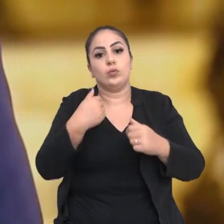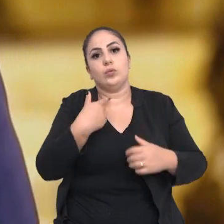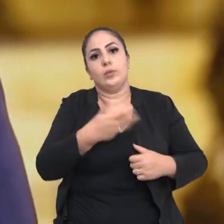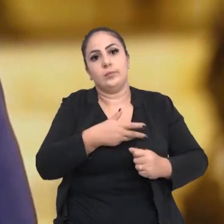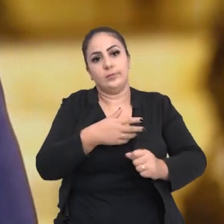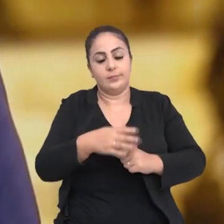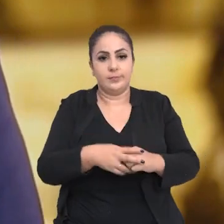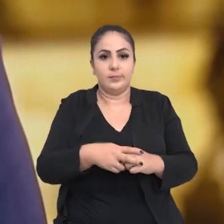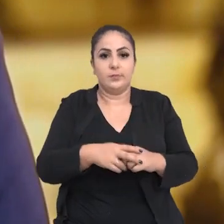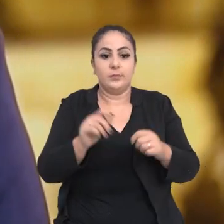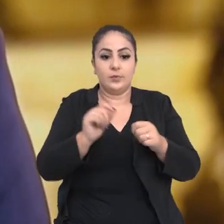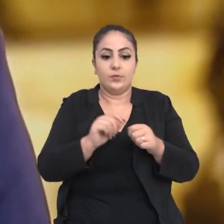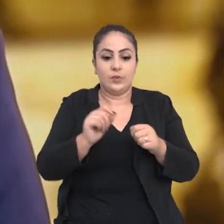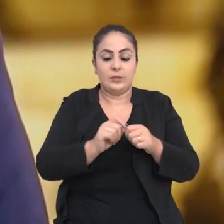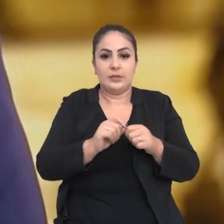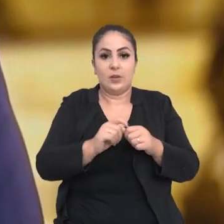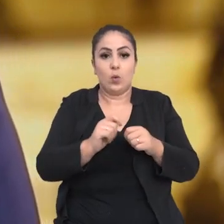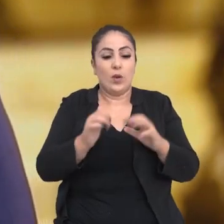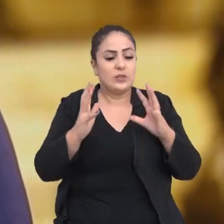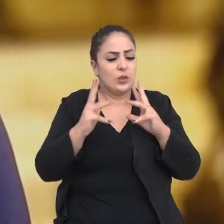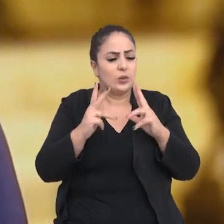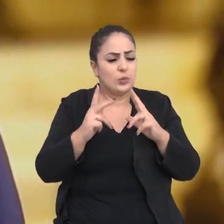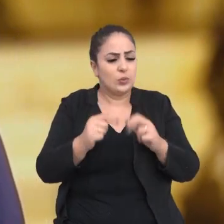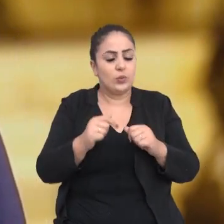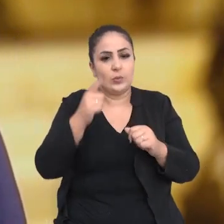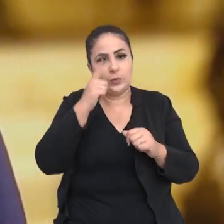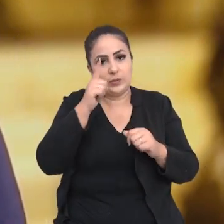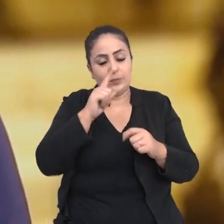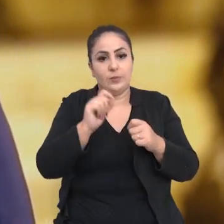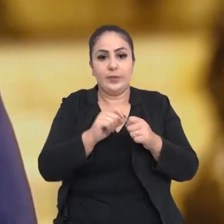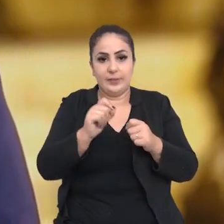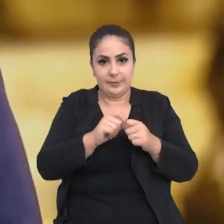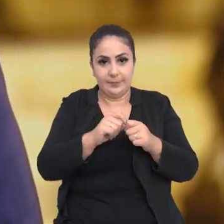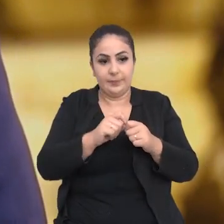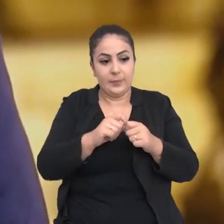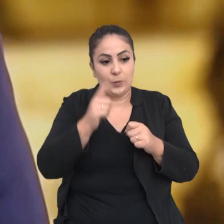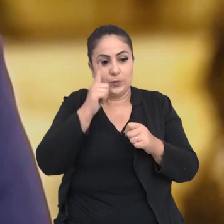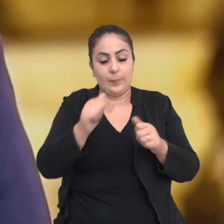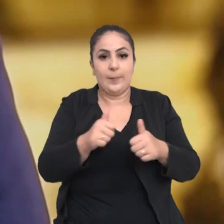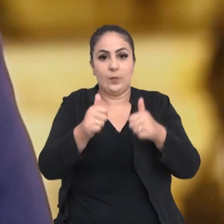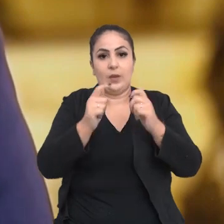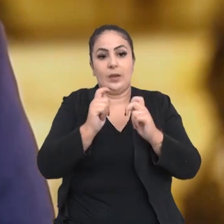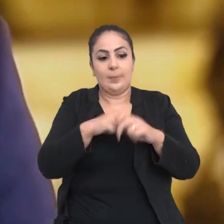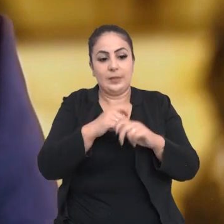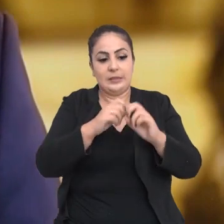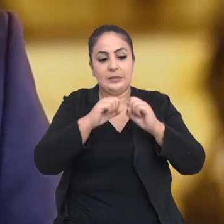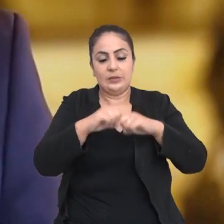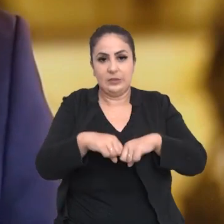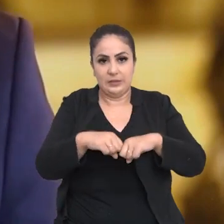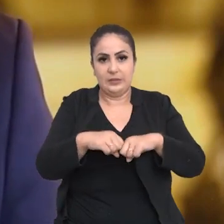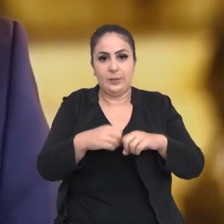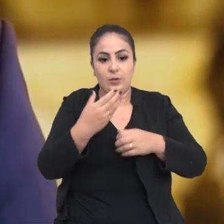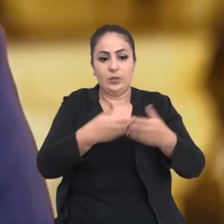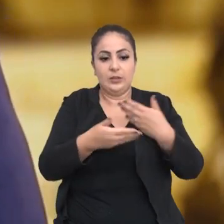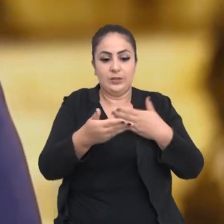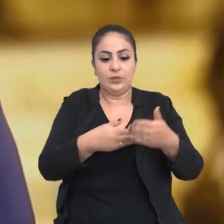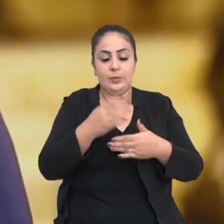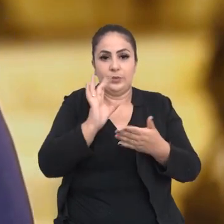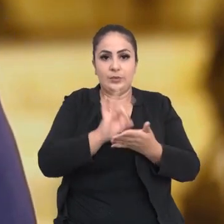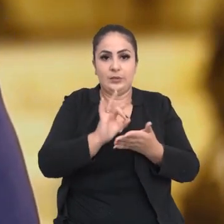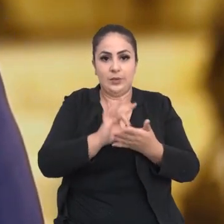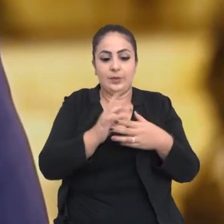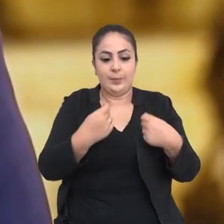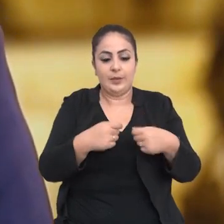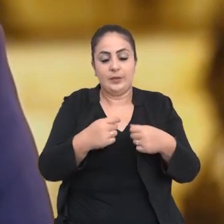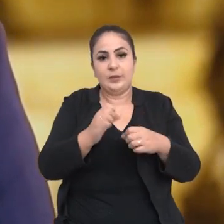guerra. Estamos fazendo absolutamente tudo que está ao nosso alcance para melhorar a capacidade do sistema no atendimento à atual demanda